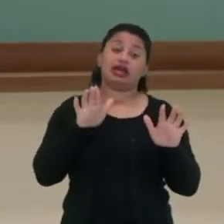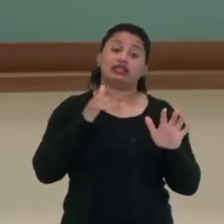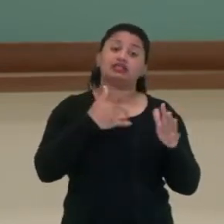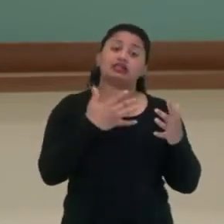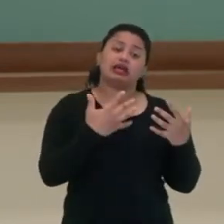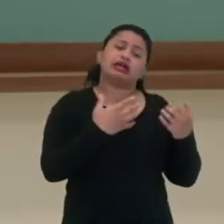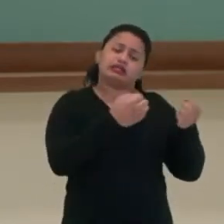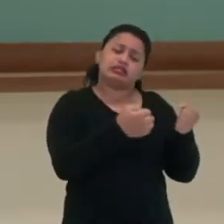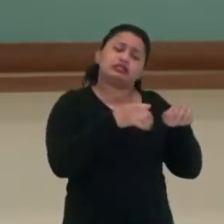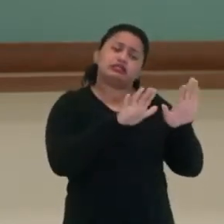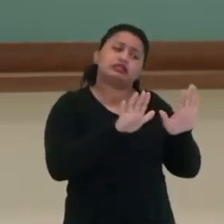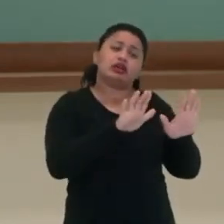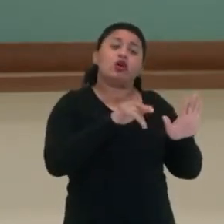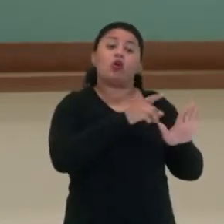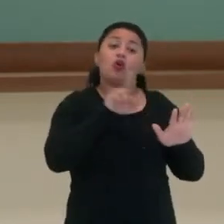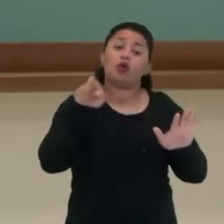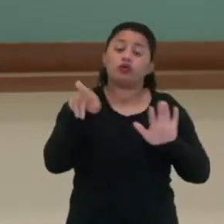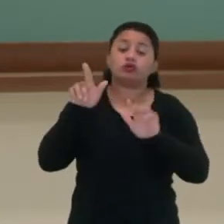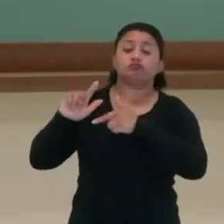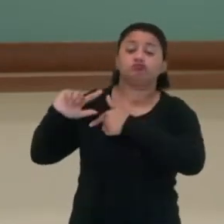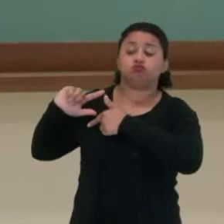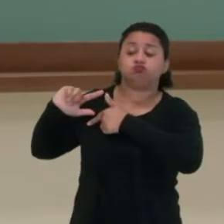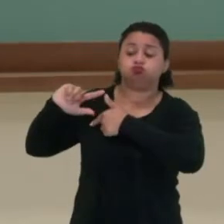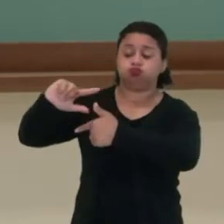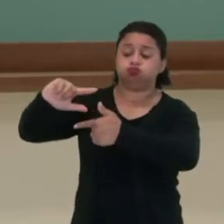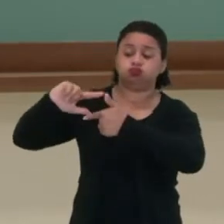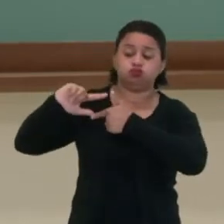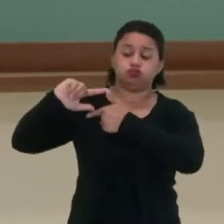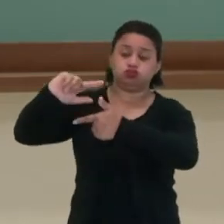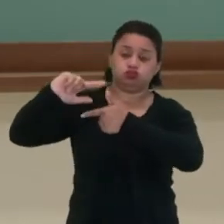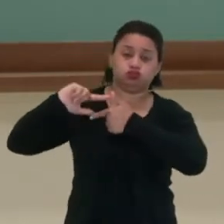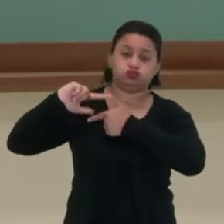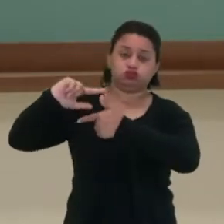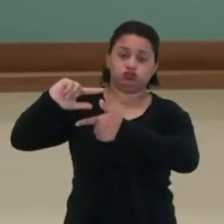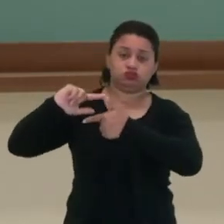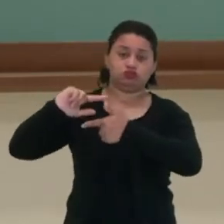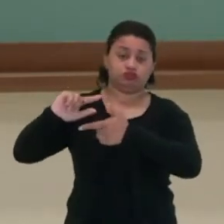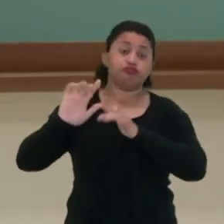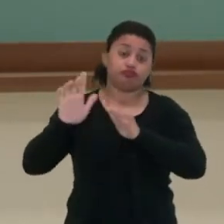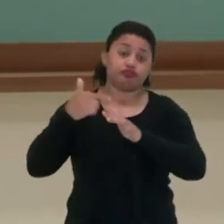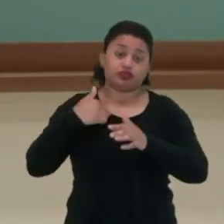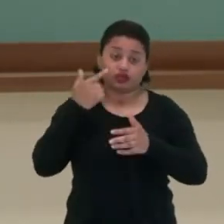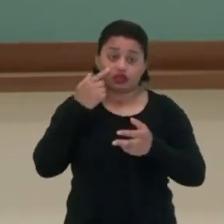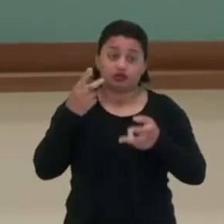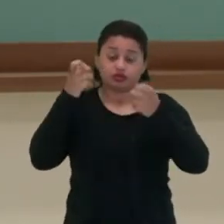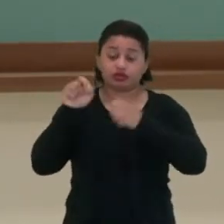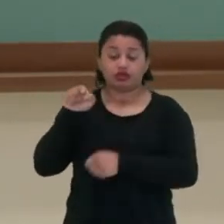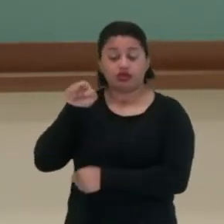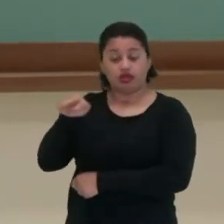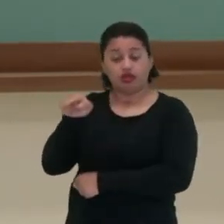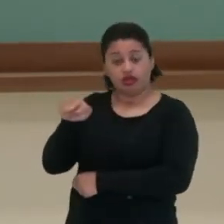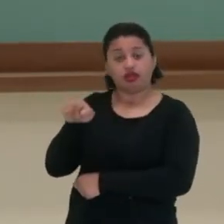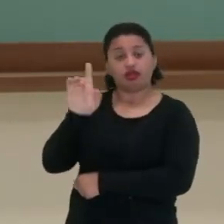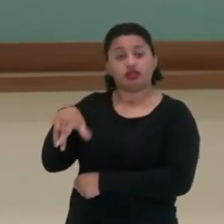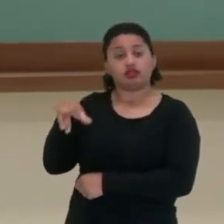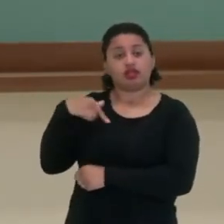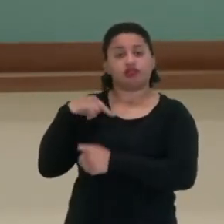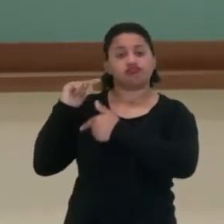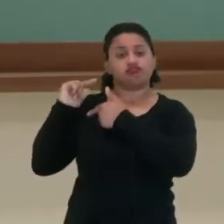outra acaba sendo mais conservadora, mais radical, conforme visto aqui, os xiitas sendo os